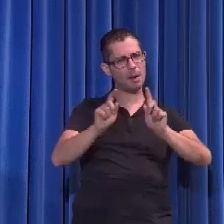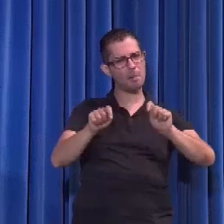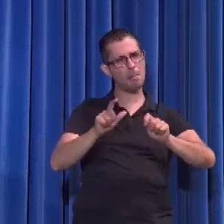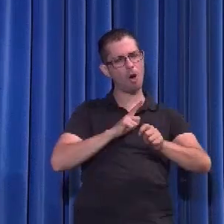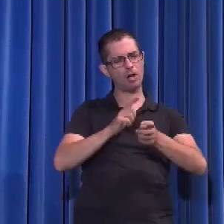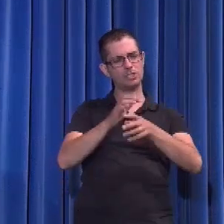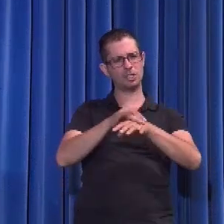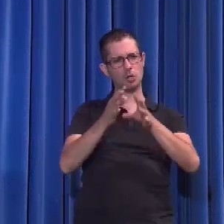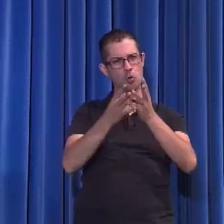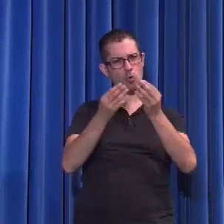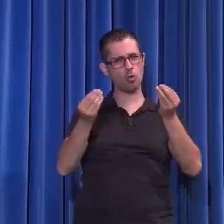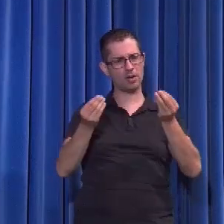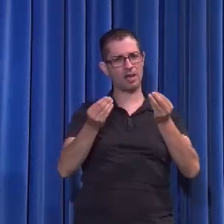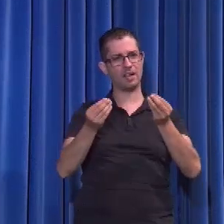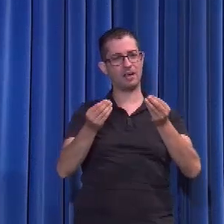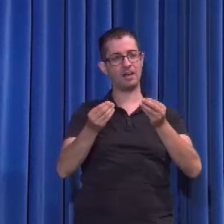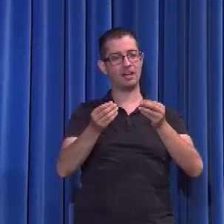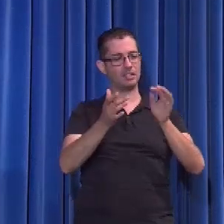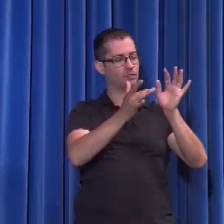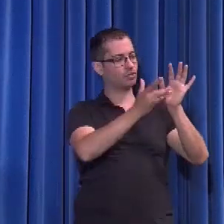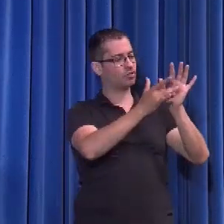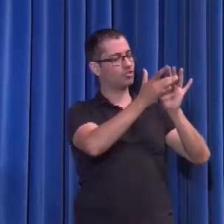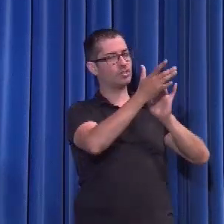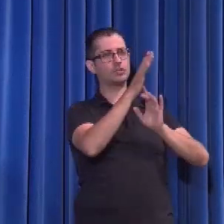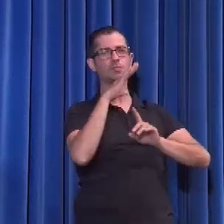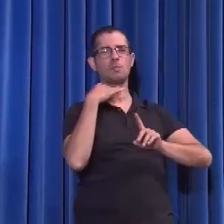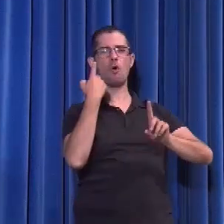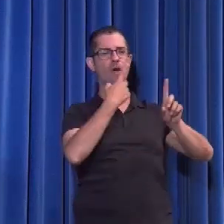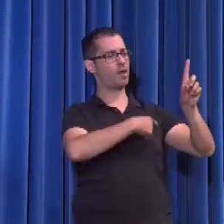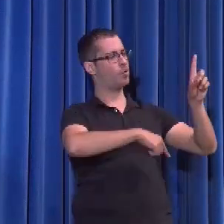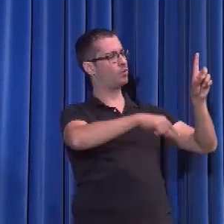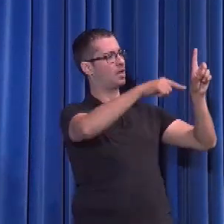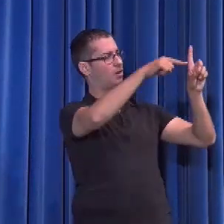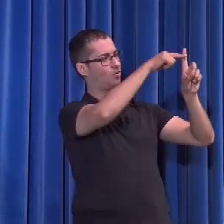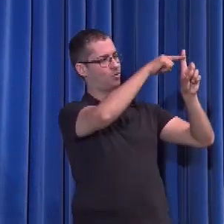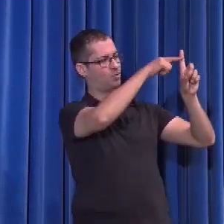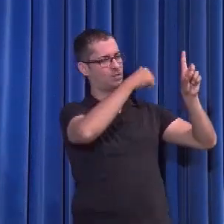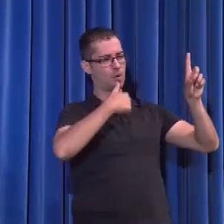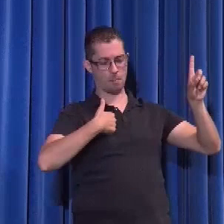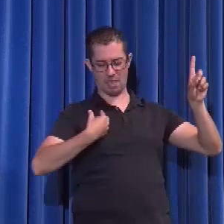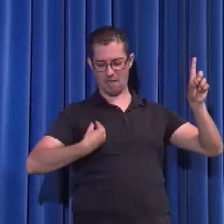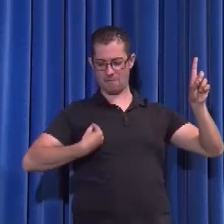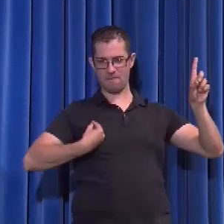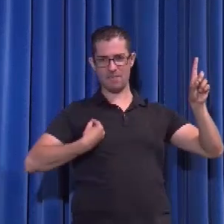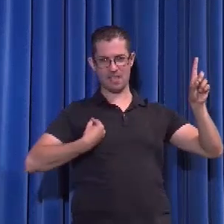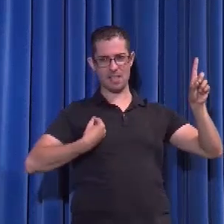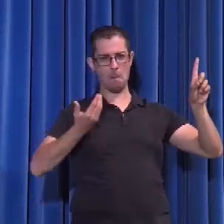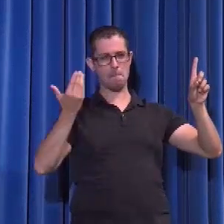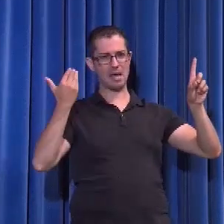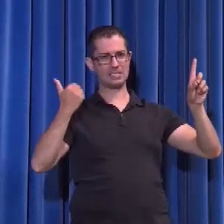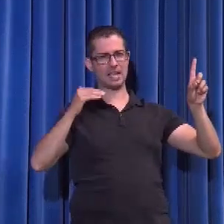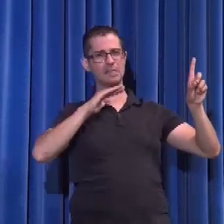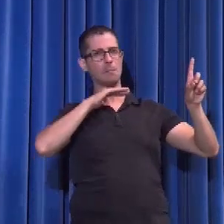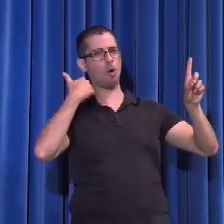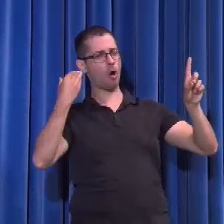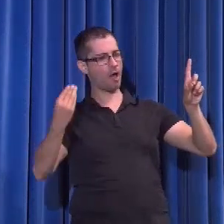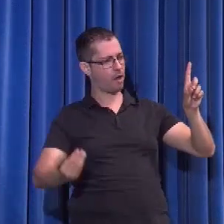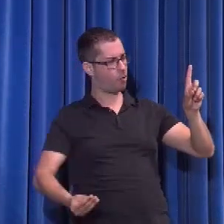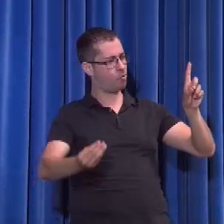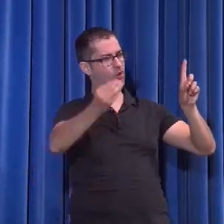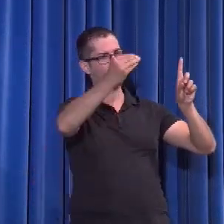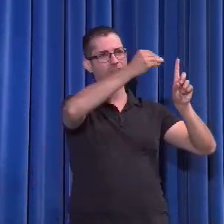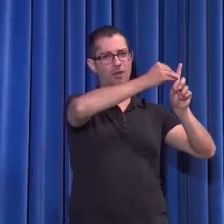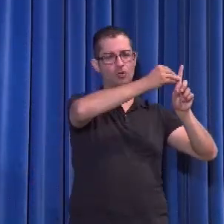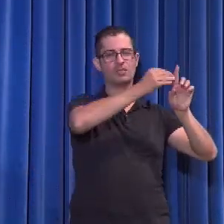O Senhor nos atraiu naquela morte, na cruz, levou o nosso velho homem a morrer, mas Ele não ficou na morte, Ele ressuscitou para ser a